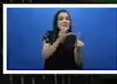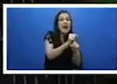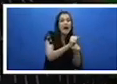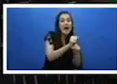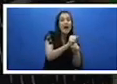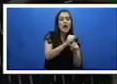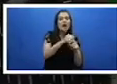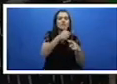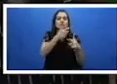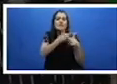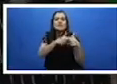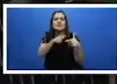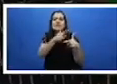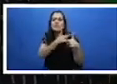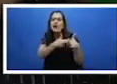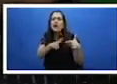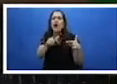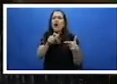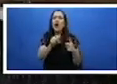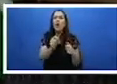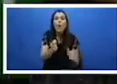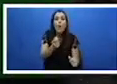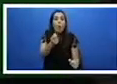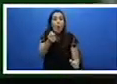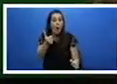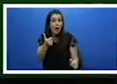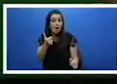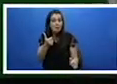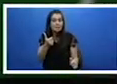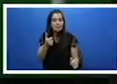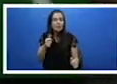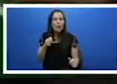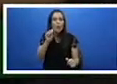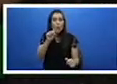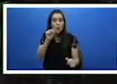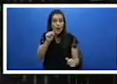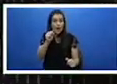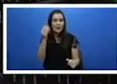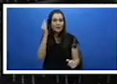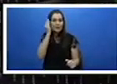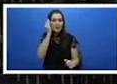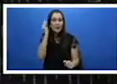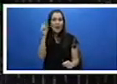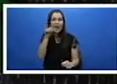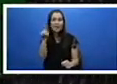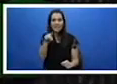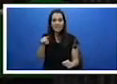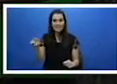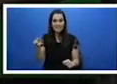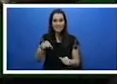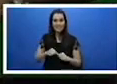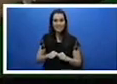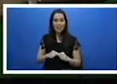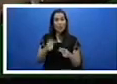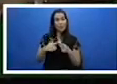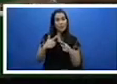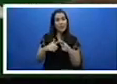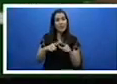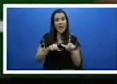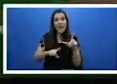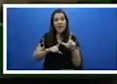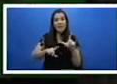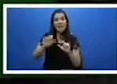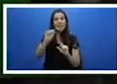divisão, com a Z. O S tem som de Z, porque a letra S